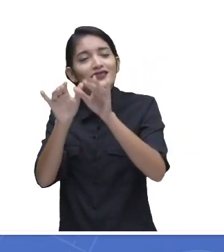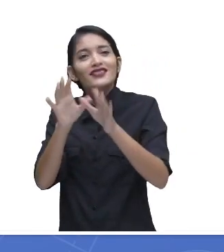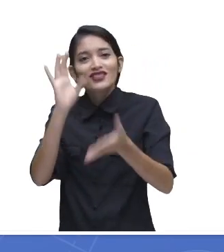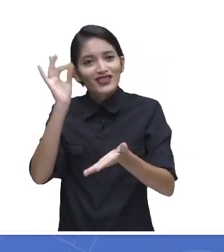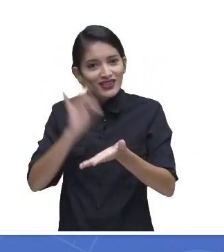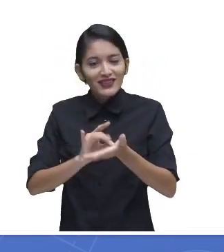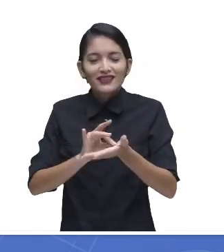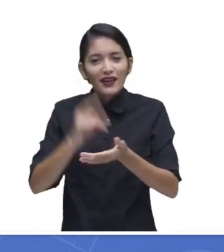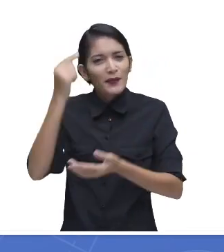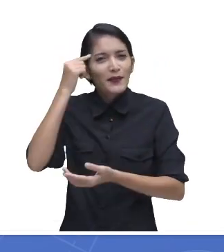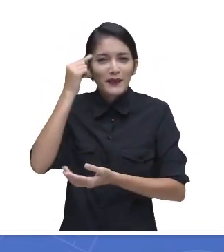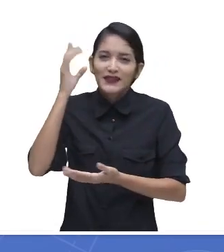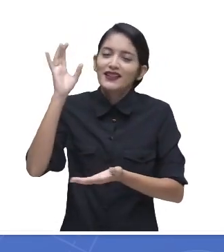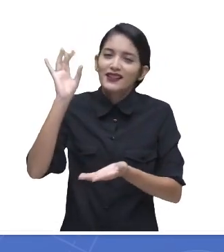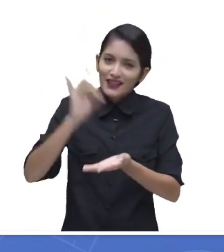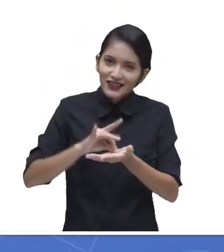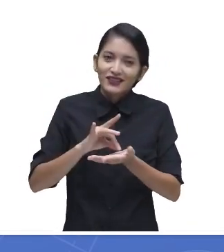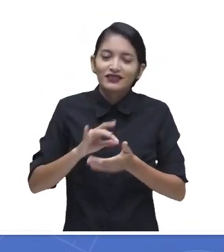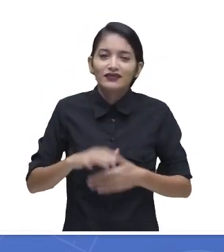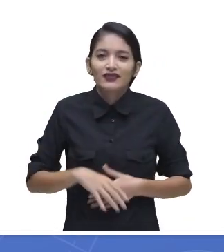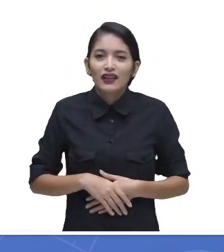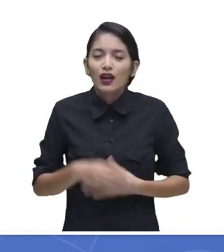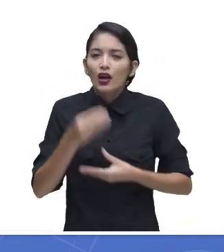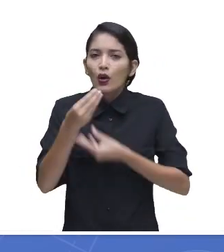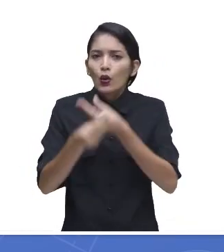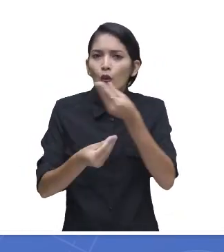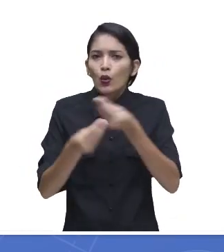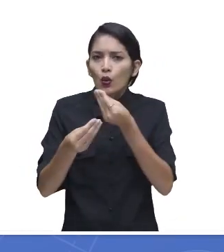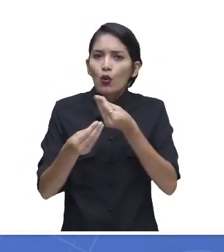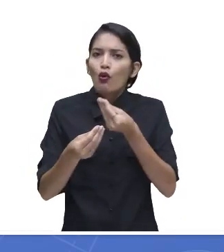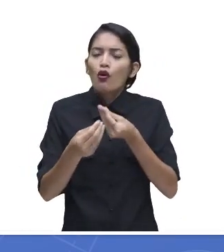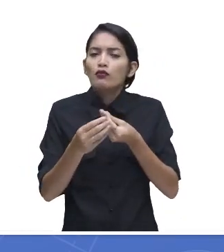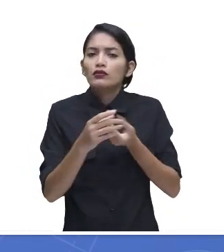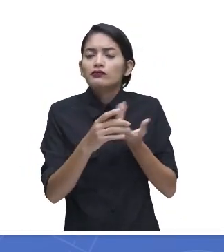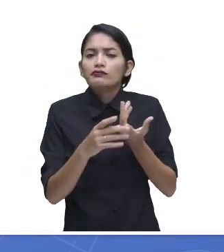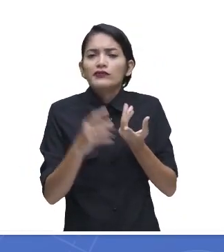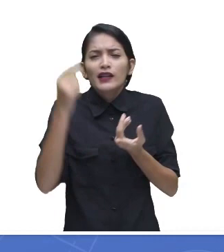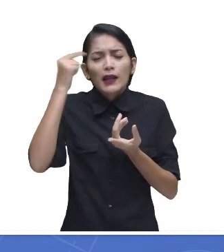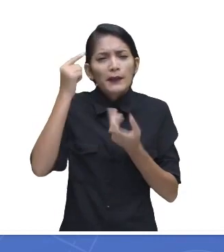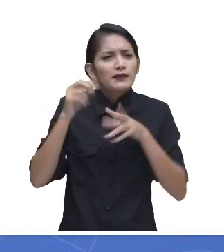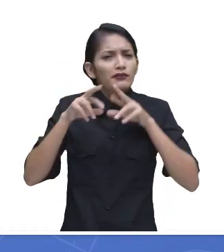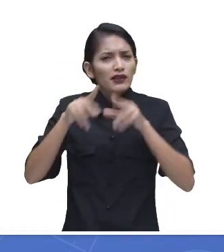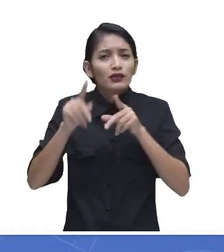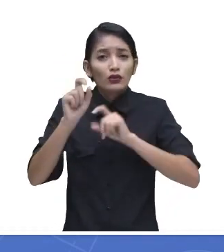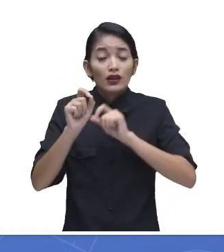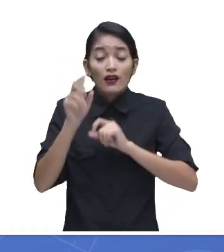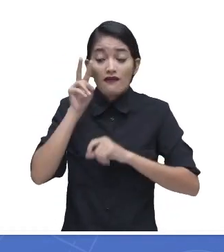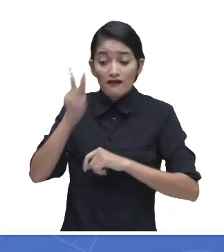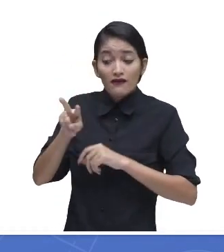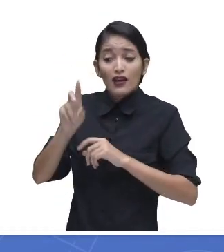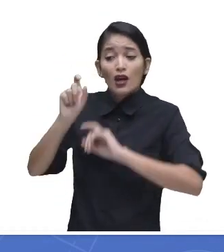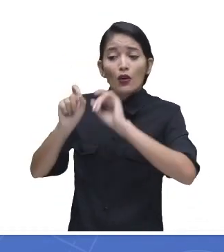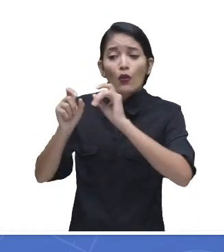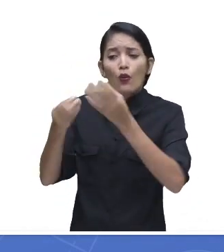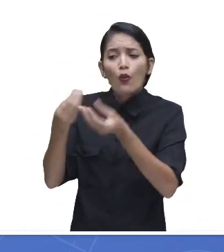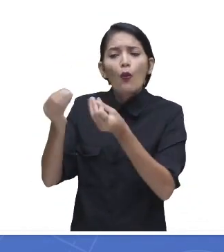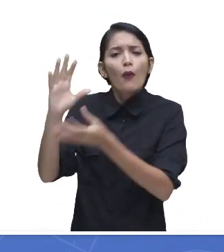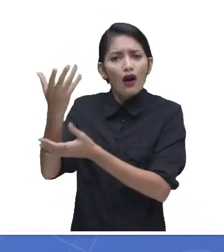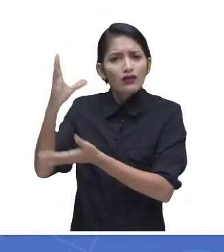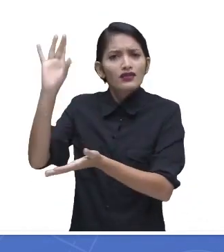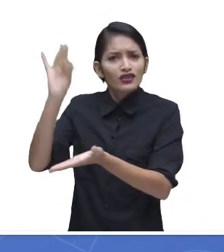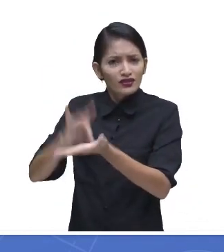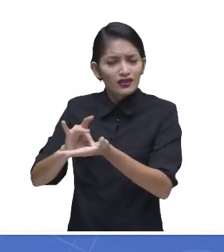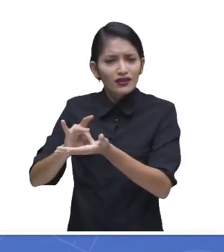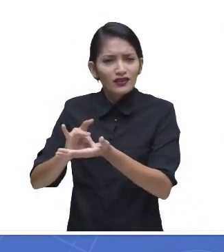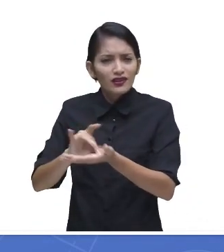pássaro, né? Ela vai pensar que é um pássaro de verdade. Como é que eu consigo sair daquela ignorância? Olhando para o real. Você vai olhar para trás e ver,